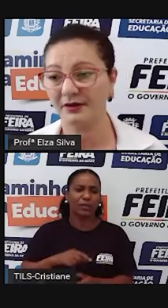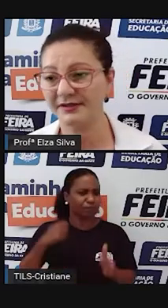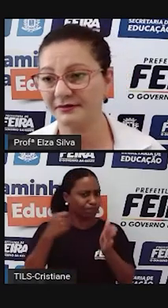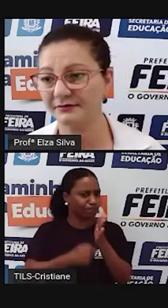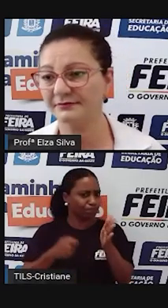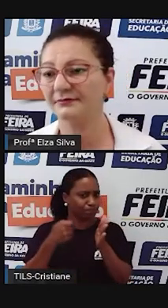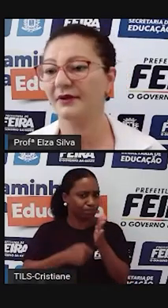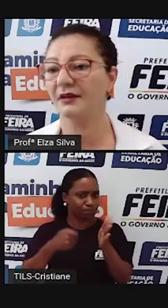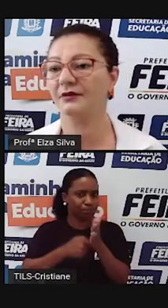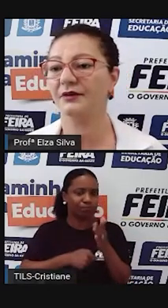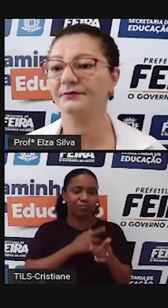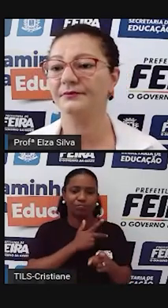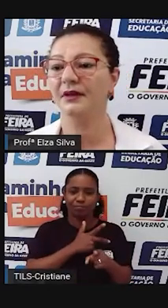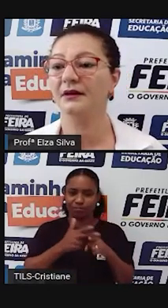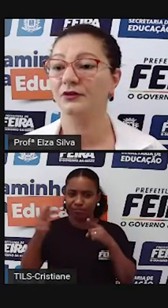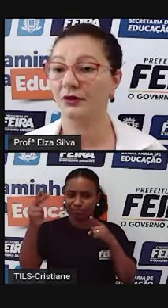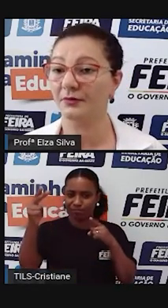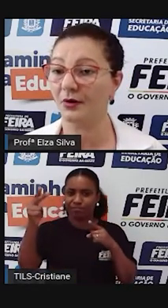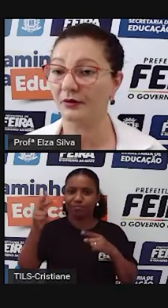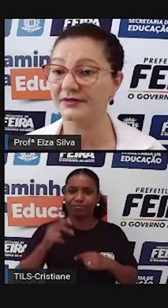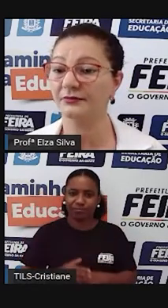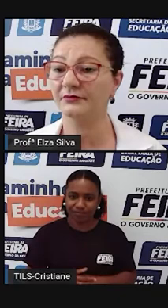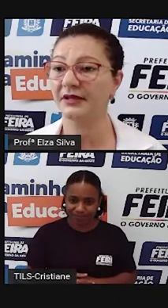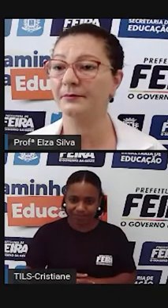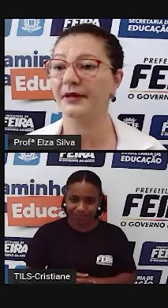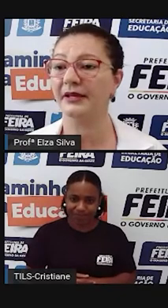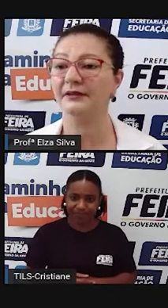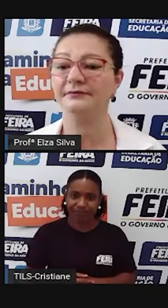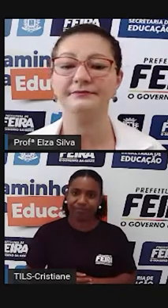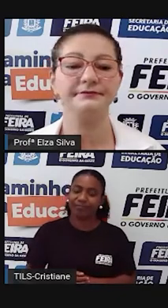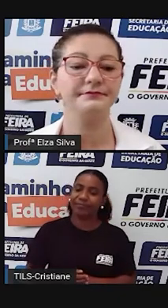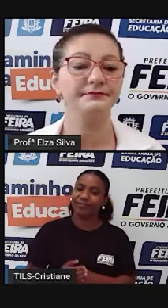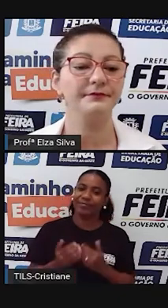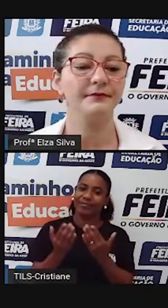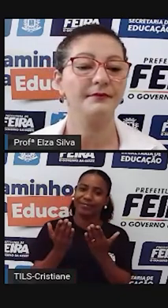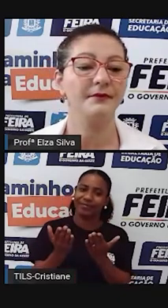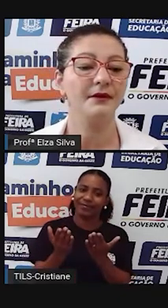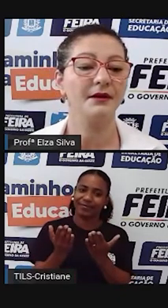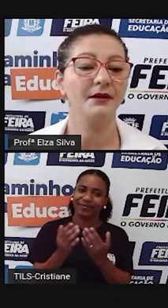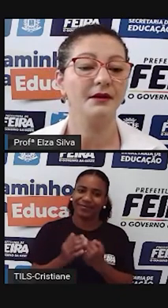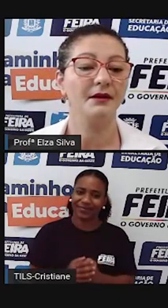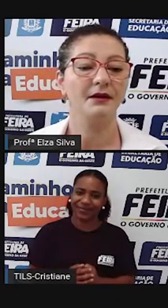Toni Morrison, here, Toni Morrison também,